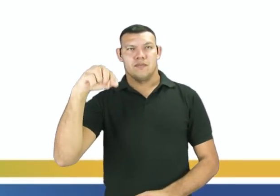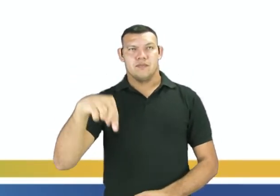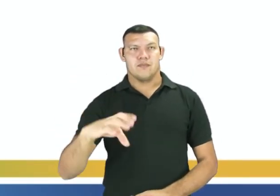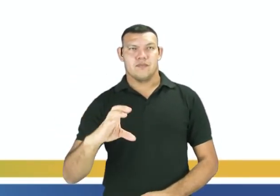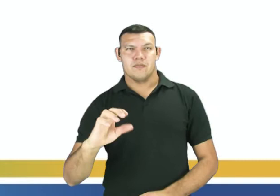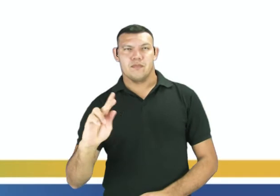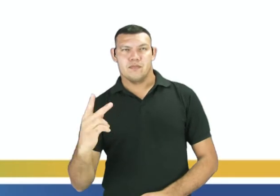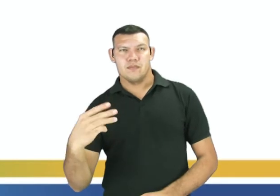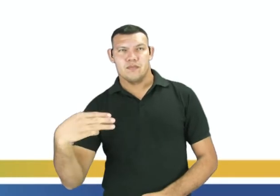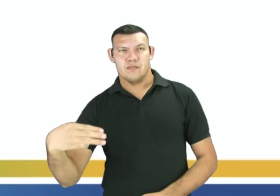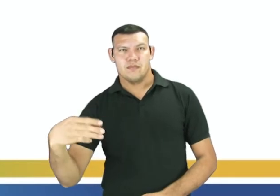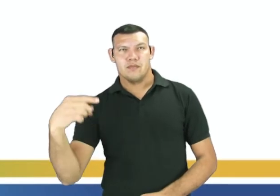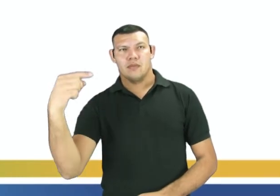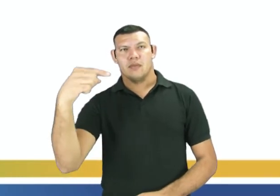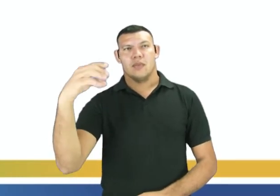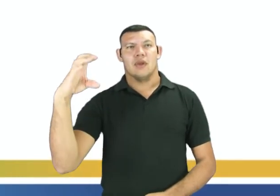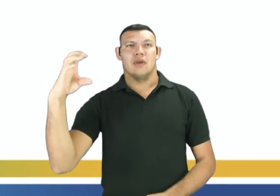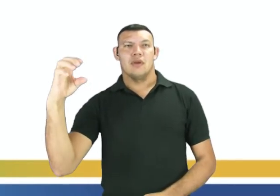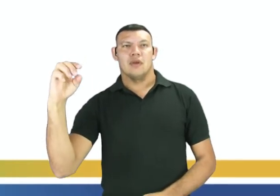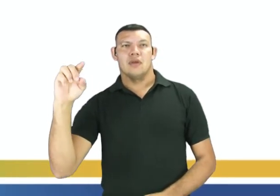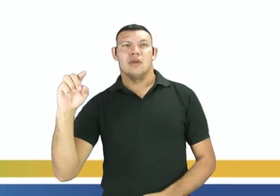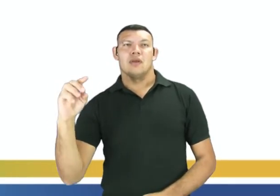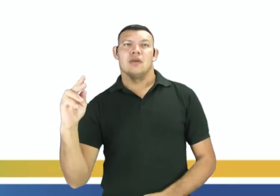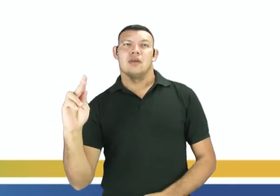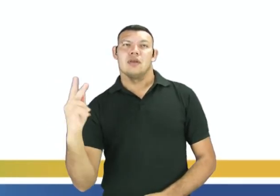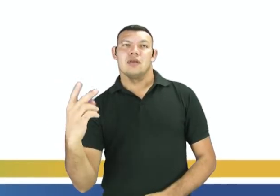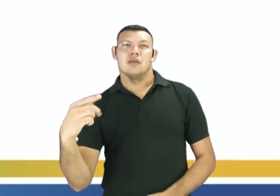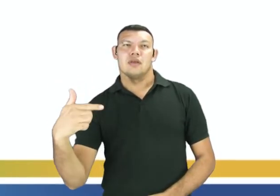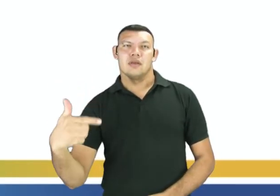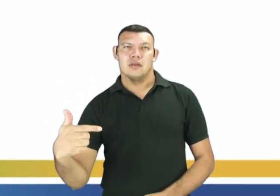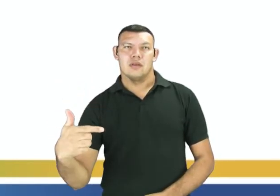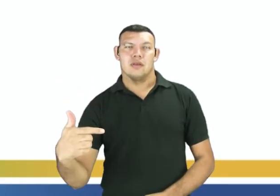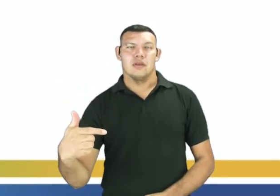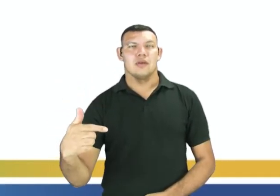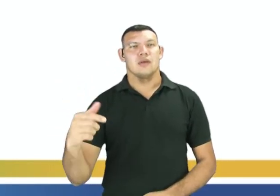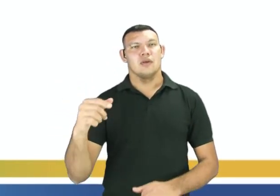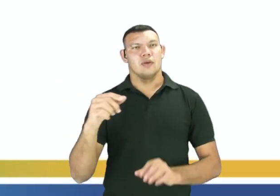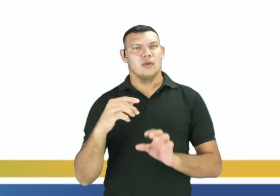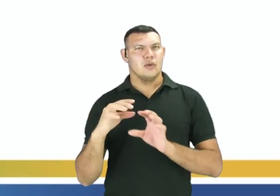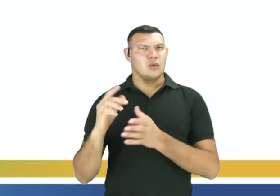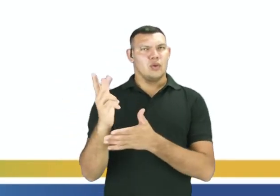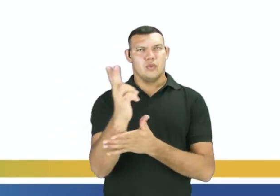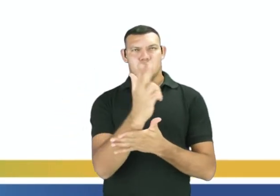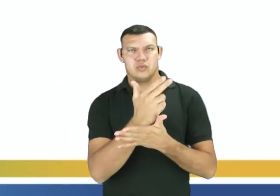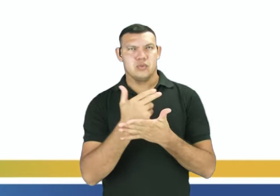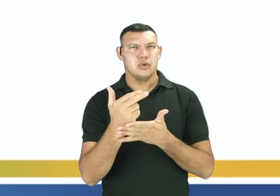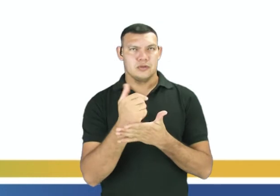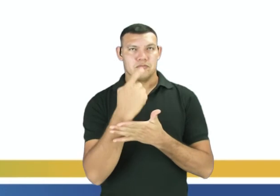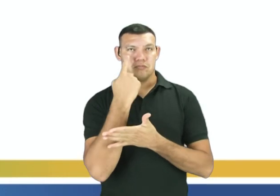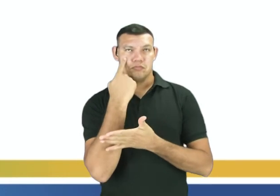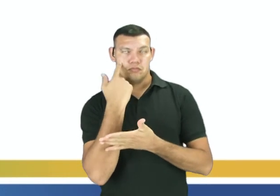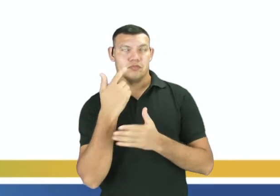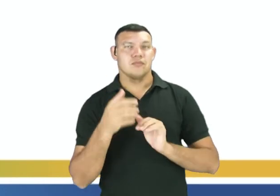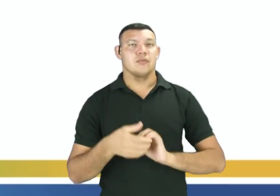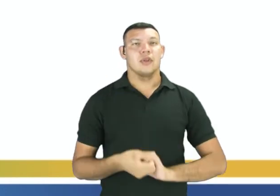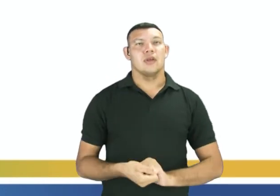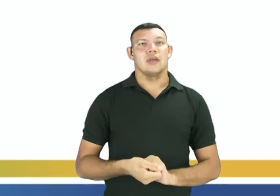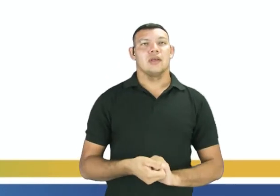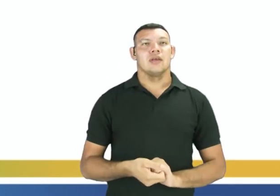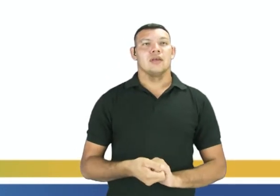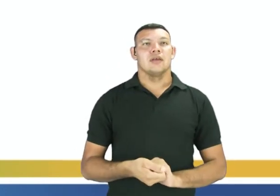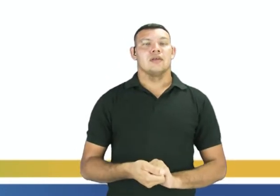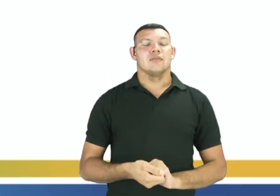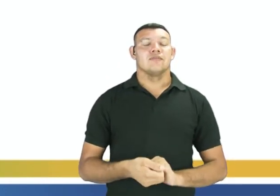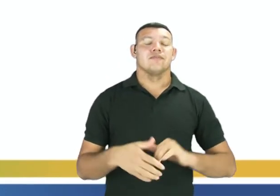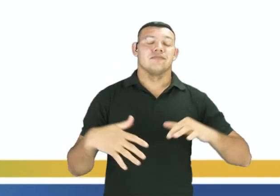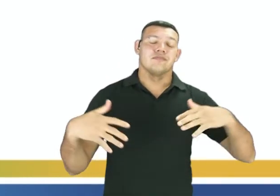ligação faz ligação de hidrogênio, mais essa aqui, essa outra desse anel aromático e dessa cetona aqui. No